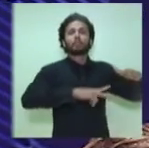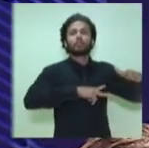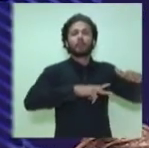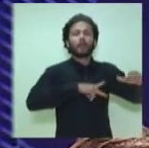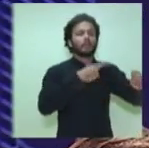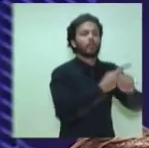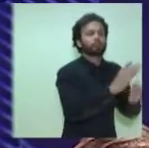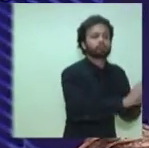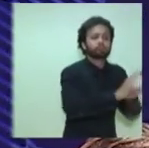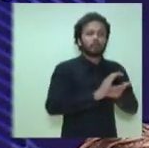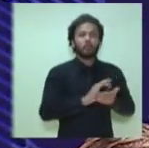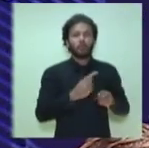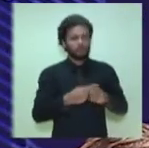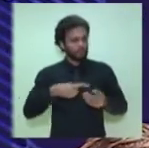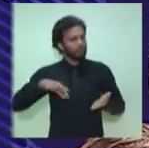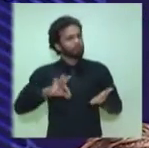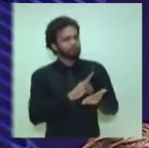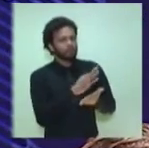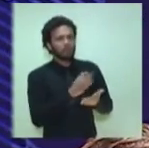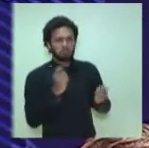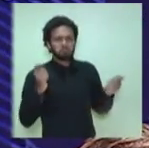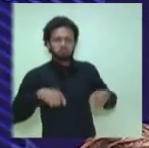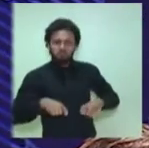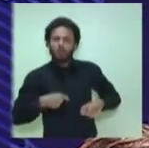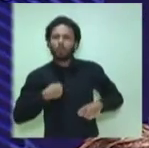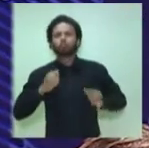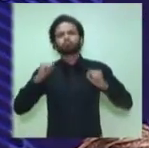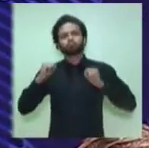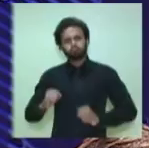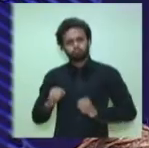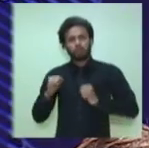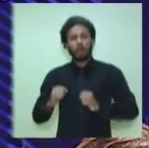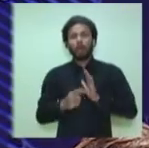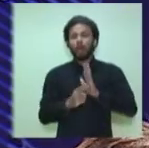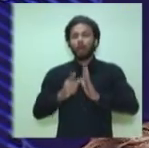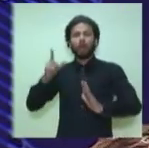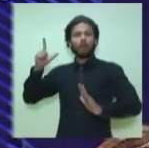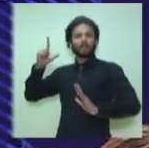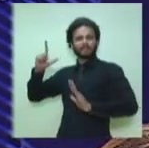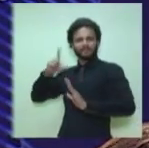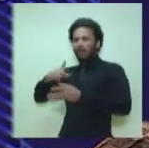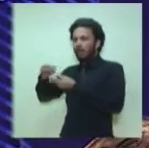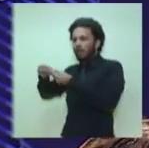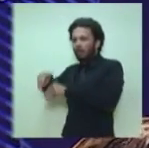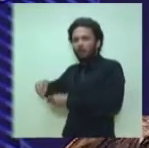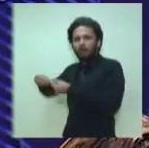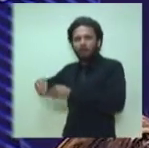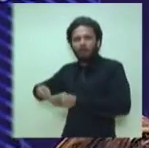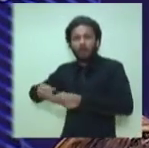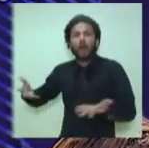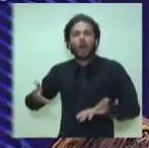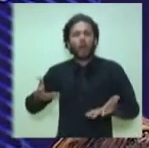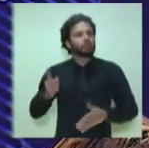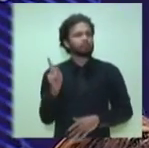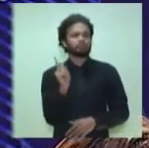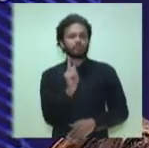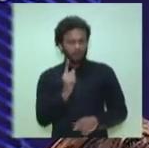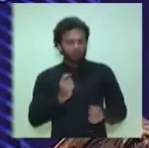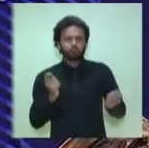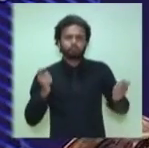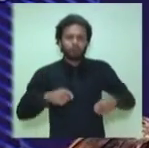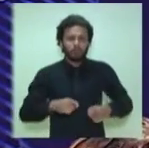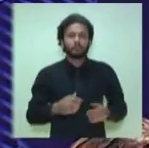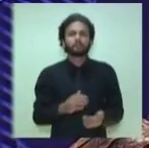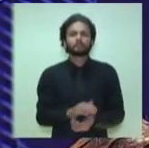a lei, porque agora posso. Antes, era uma crise que me obrigava a sobreviver. Na crise aguda, você